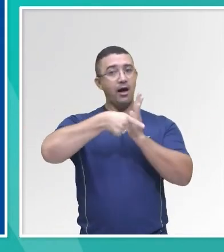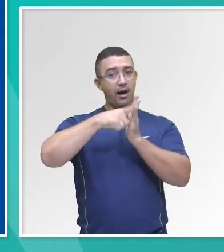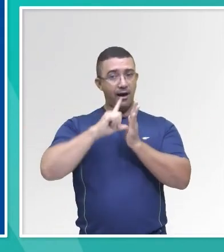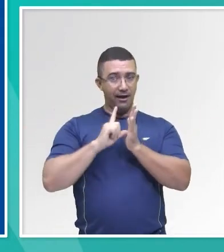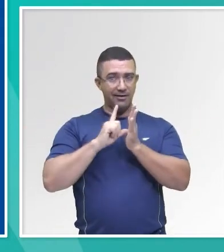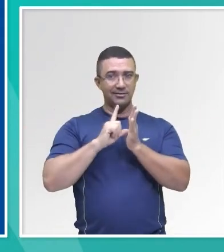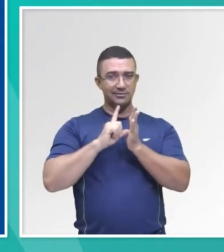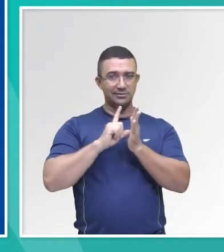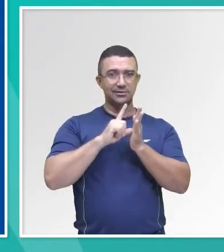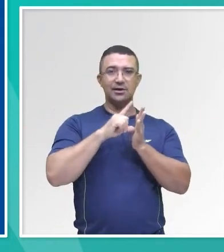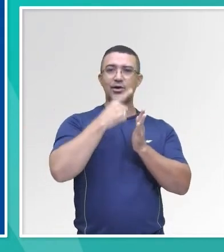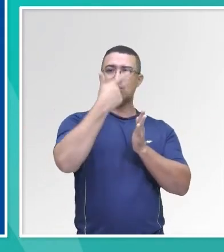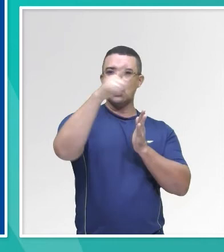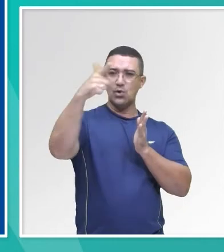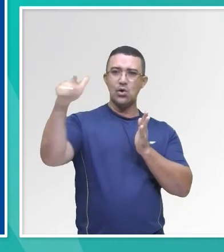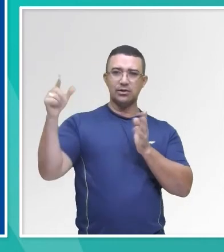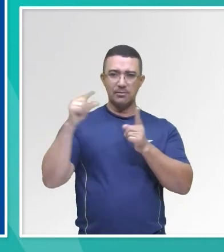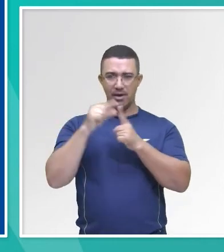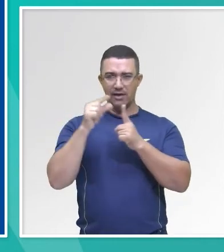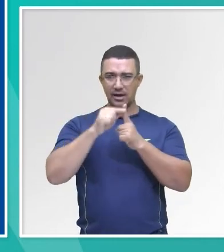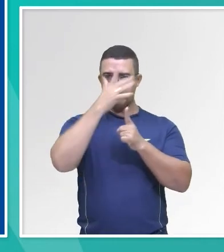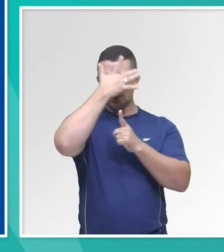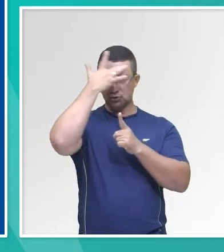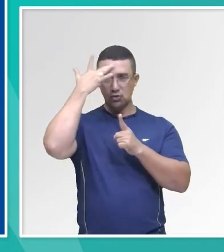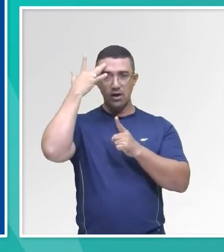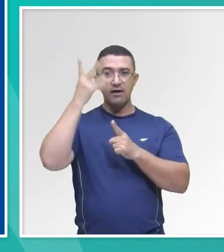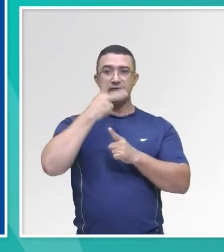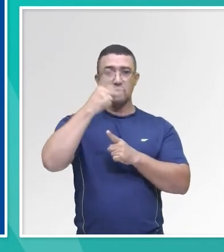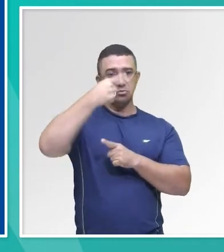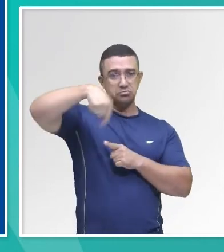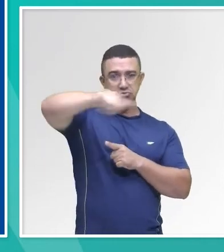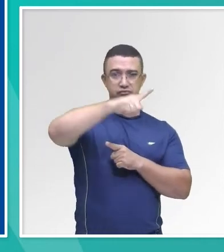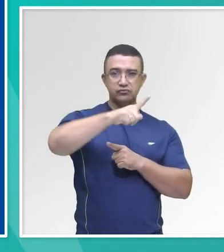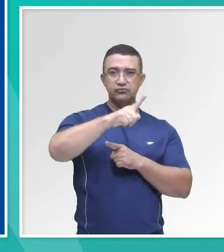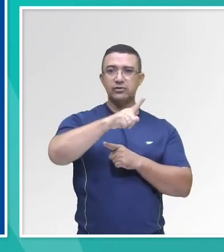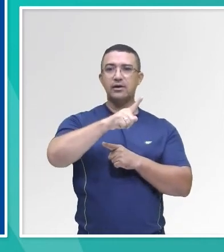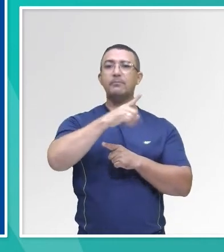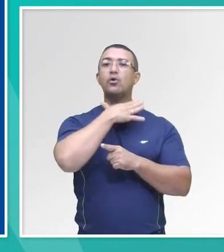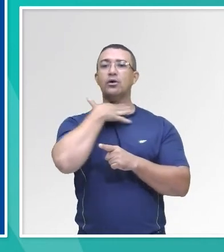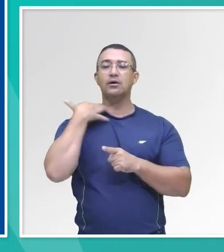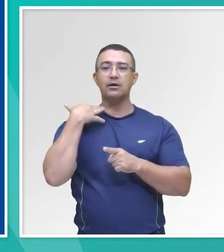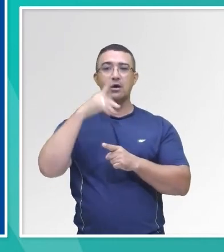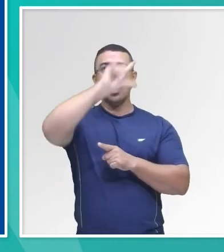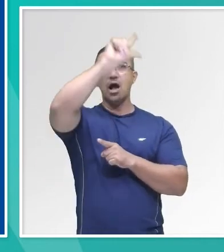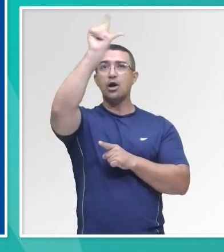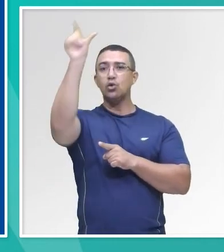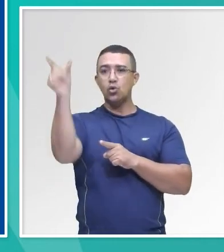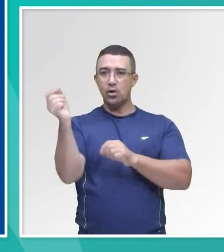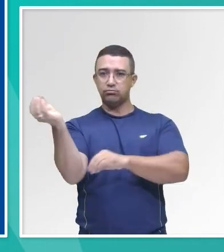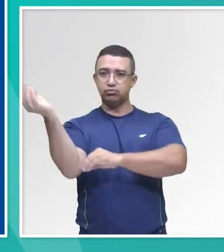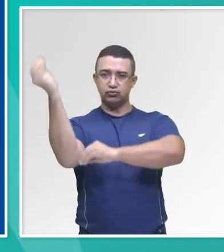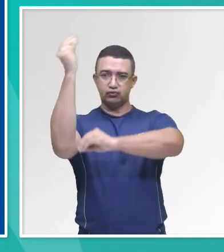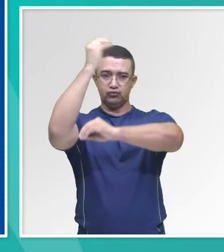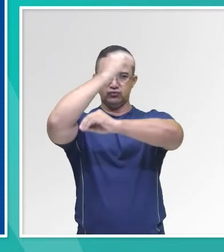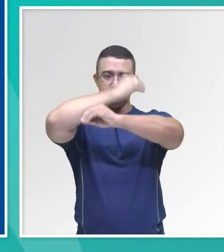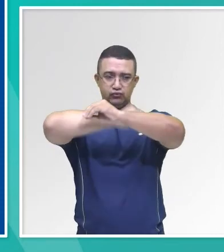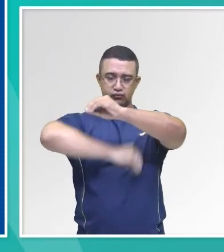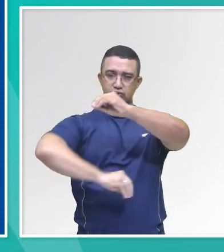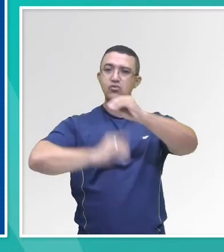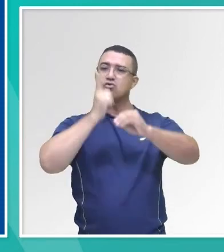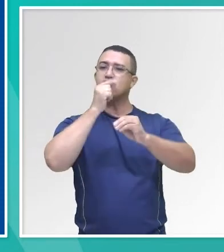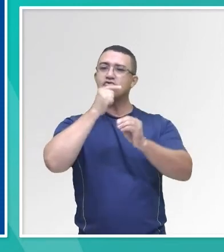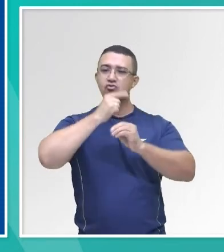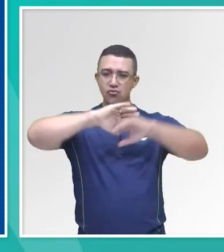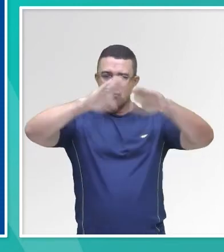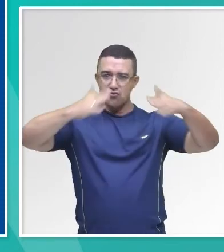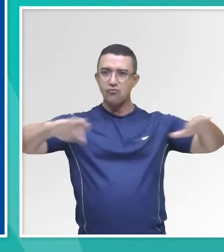outra propalada e comentada morte na agonia da noite, quando a lua se desfez sobre o mar e aconteceram